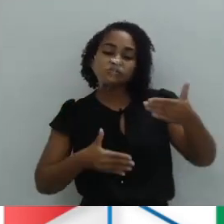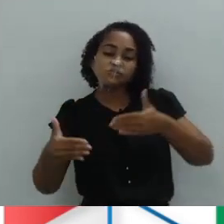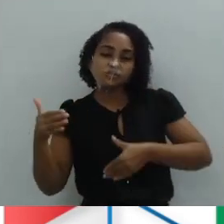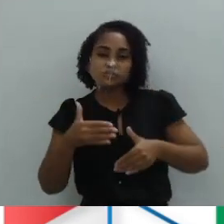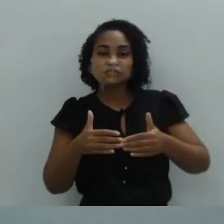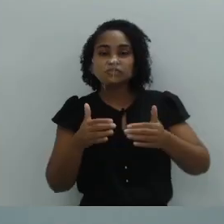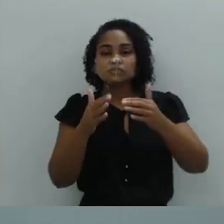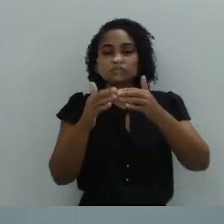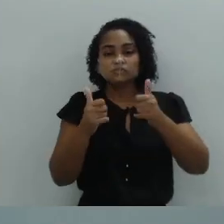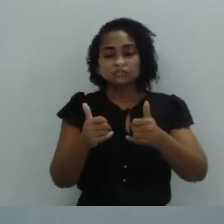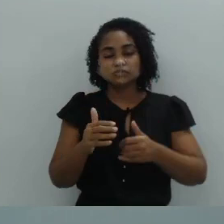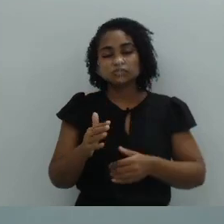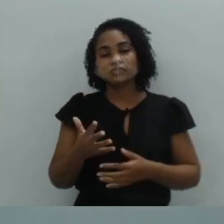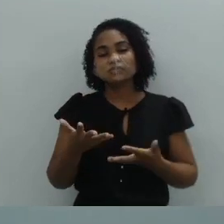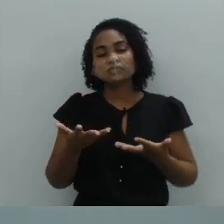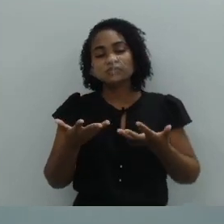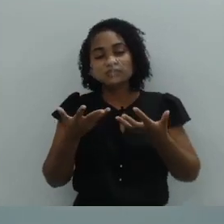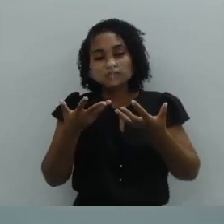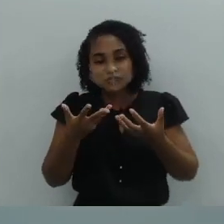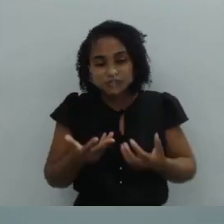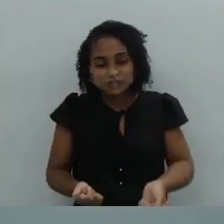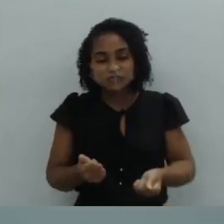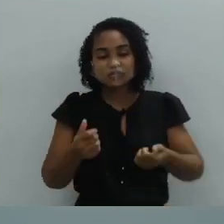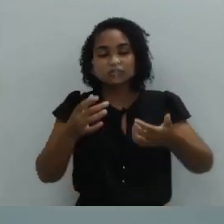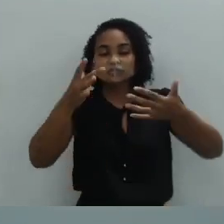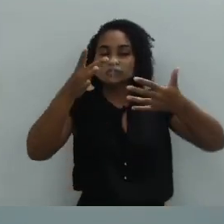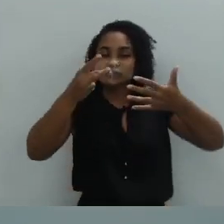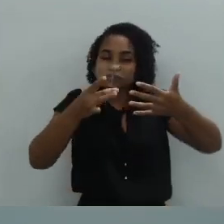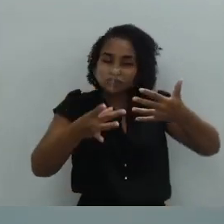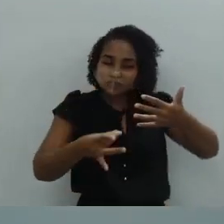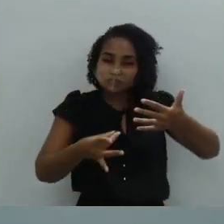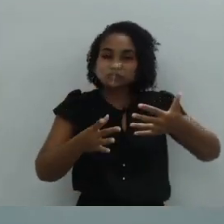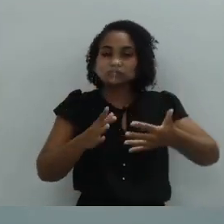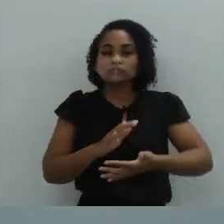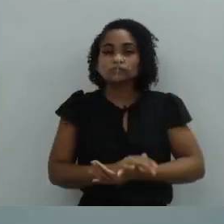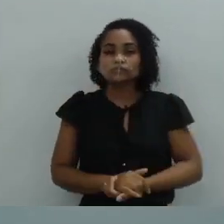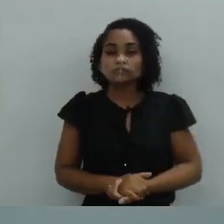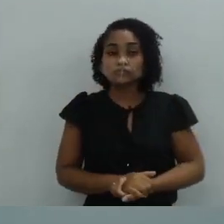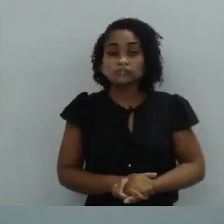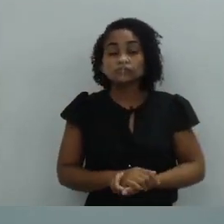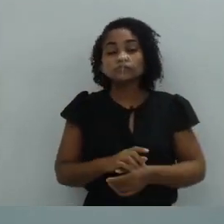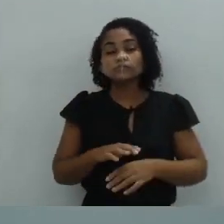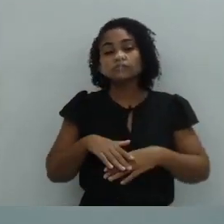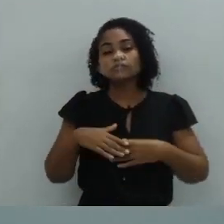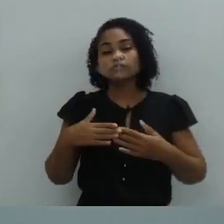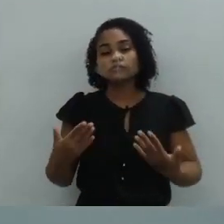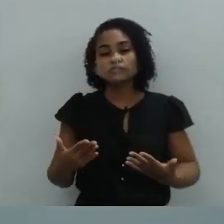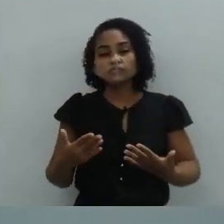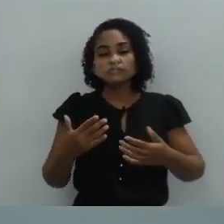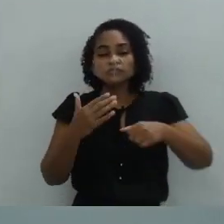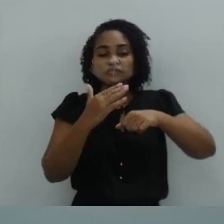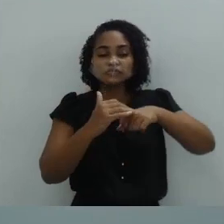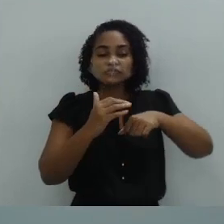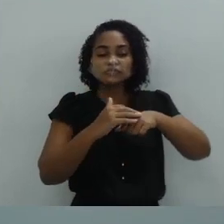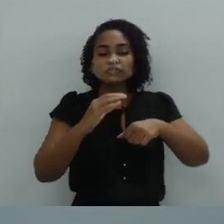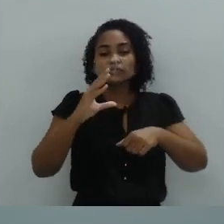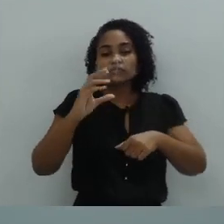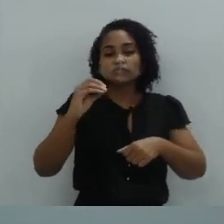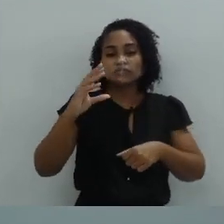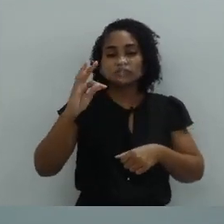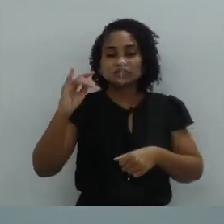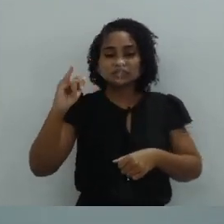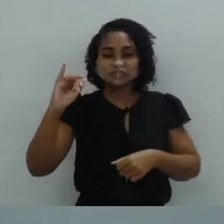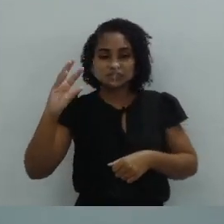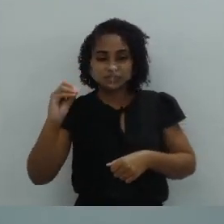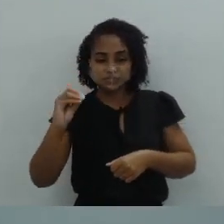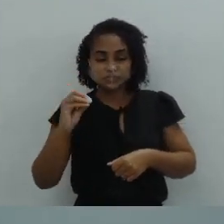requisição. Então, vamos analisar cada ponto detalhadamente. Quando a gente fala de vocativo, é a pessoa